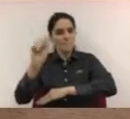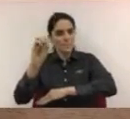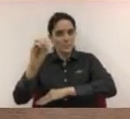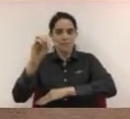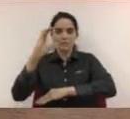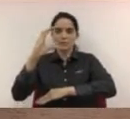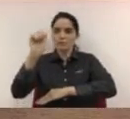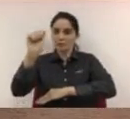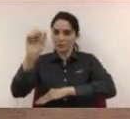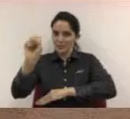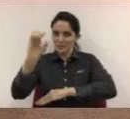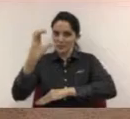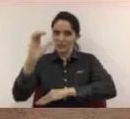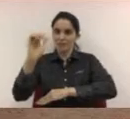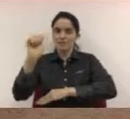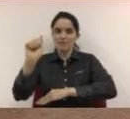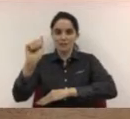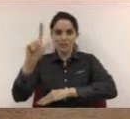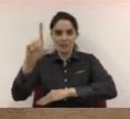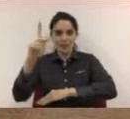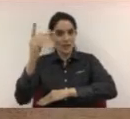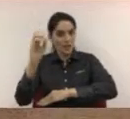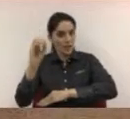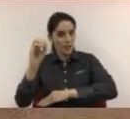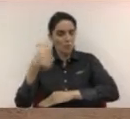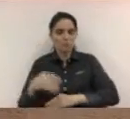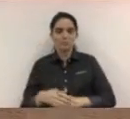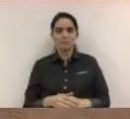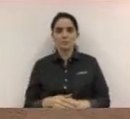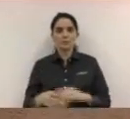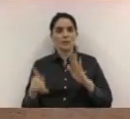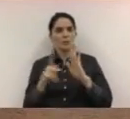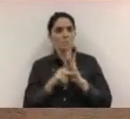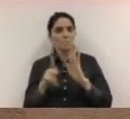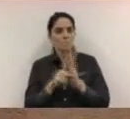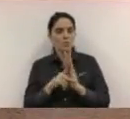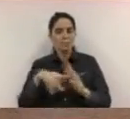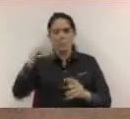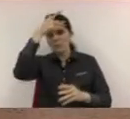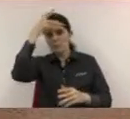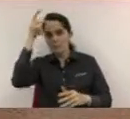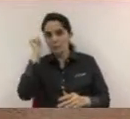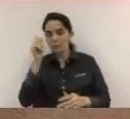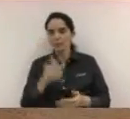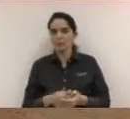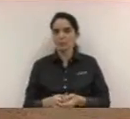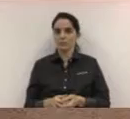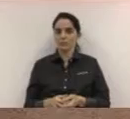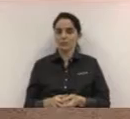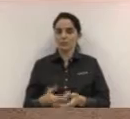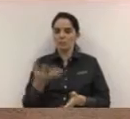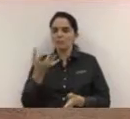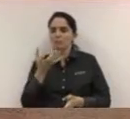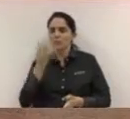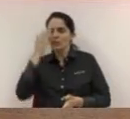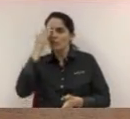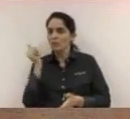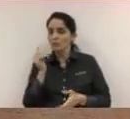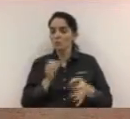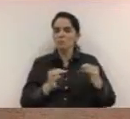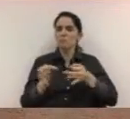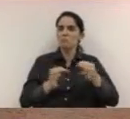Então, gostaria de indagar quais foram as atitudes tomadas desde então e quais são os projetos para este tema, visto que se